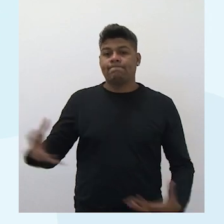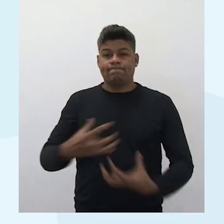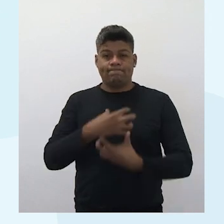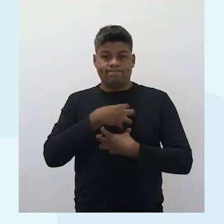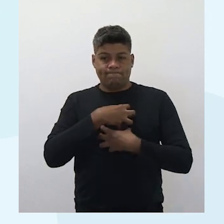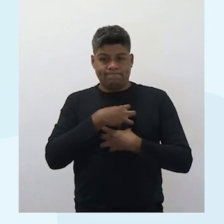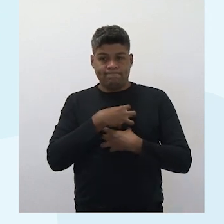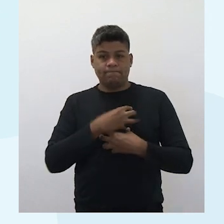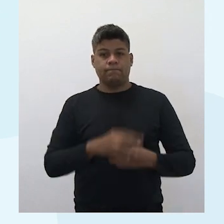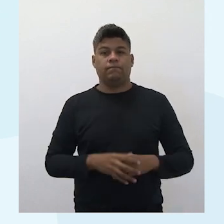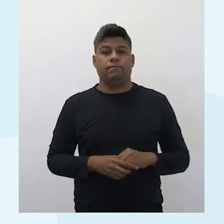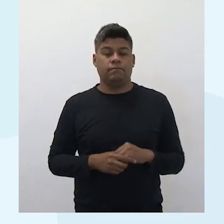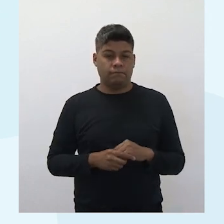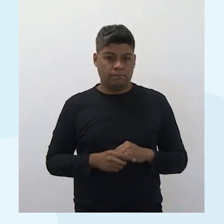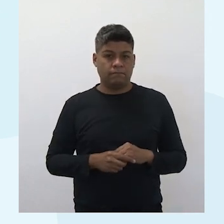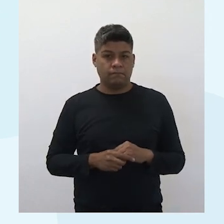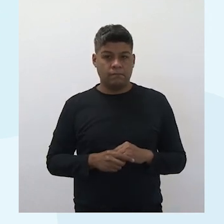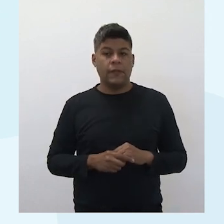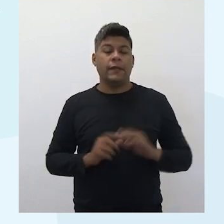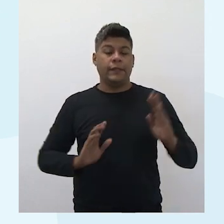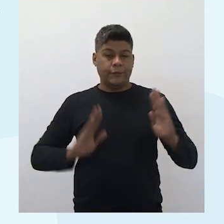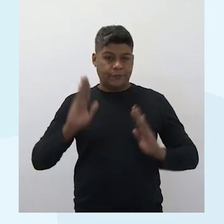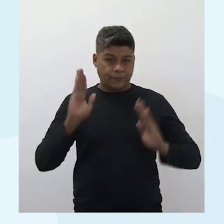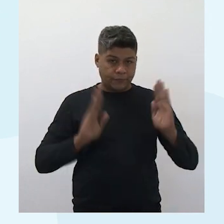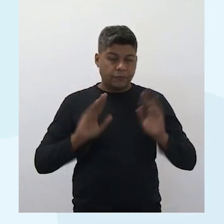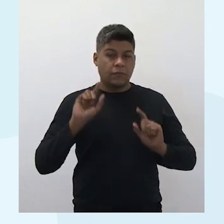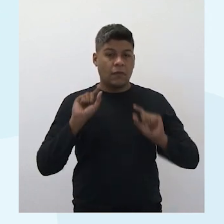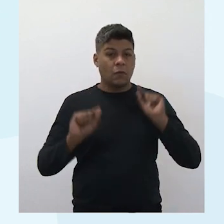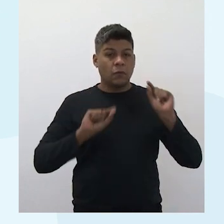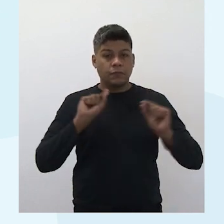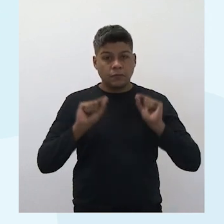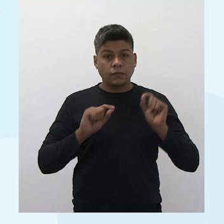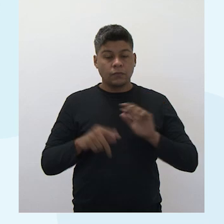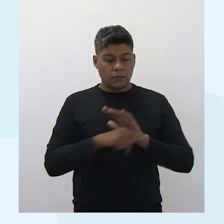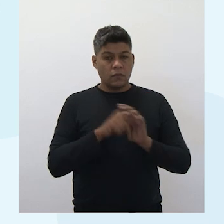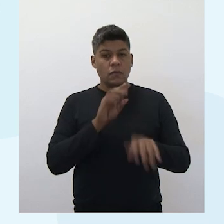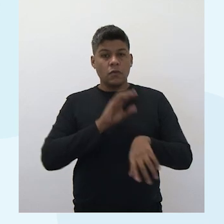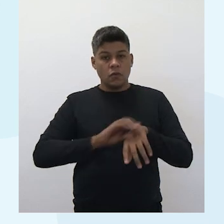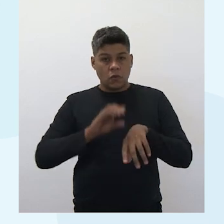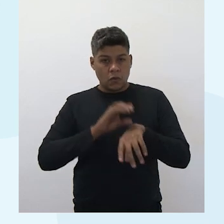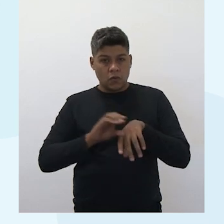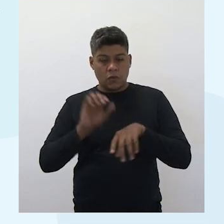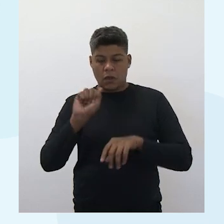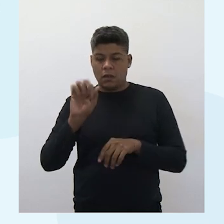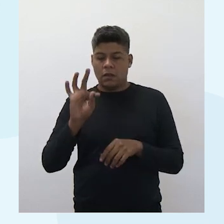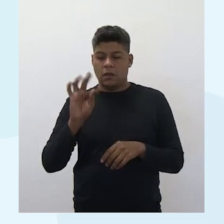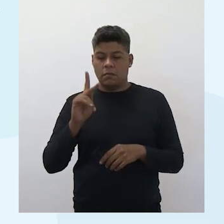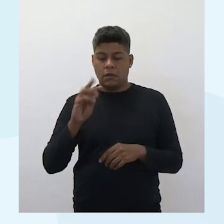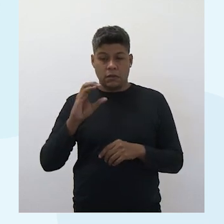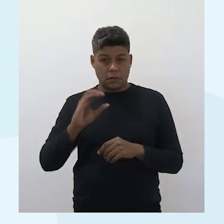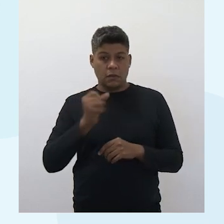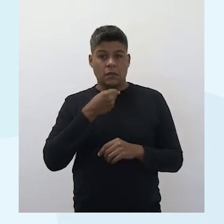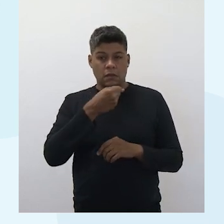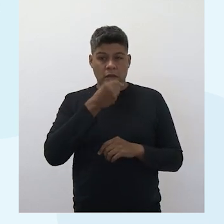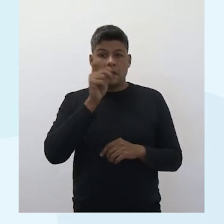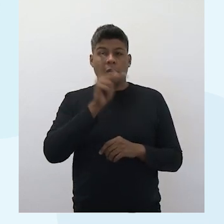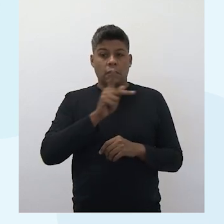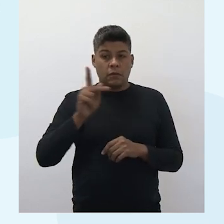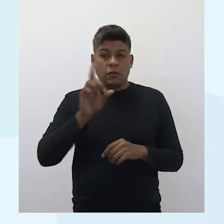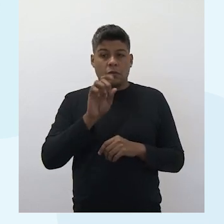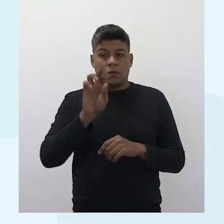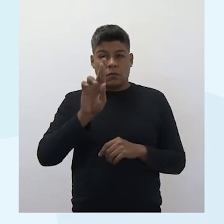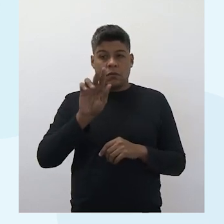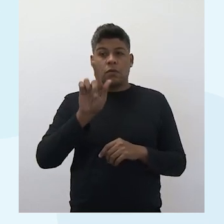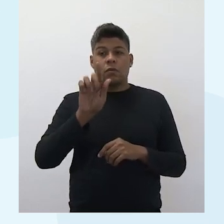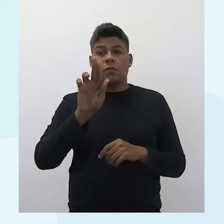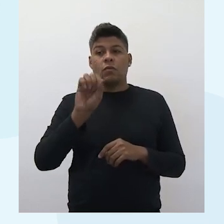sensibilização, tá? Um momento que nós trabalhamos muito nas formações, nas ATPC. Entrevista com o professor Dr.